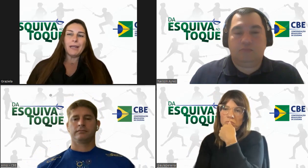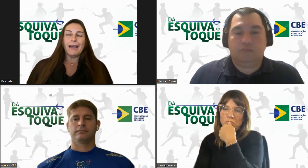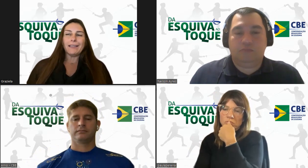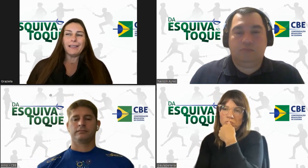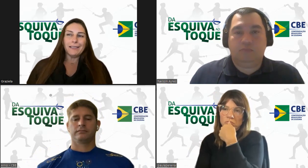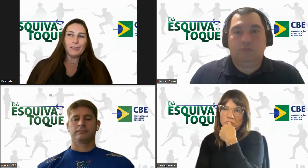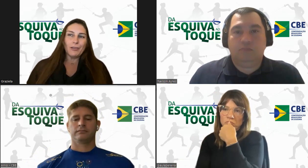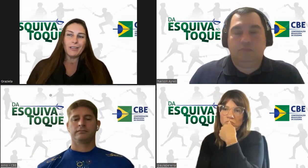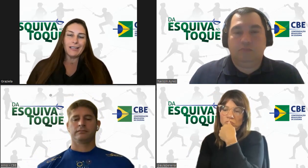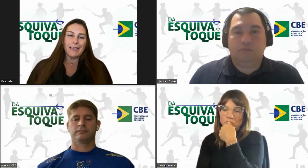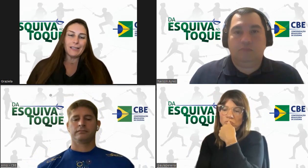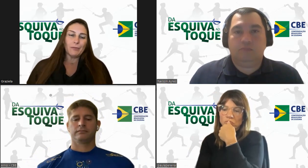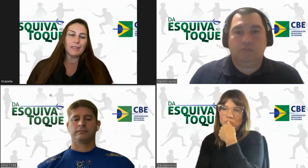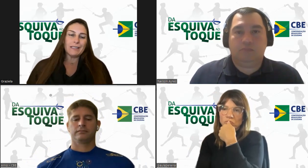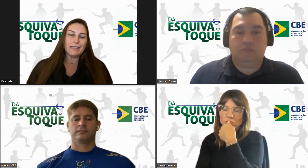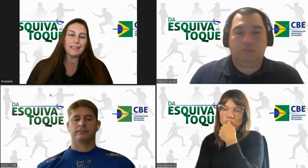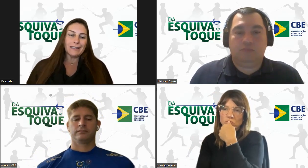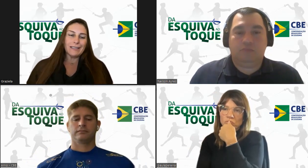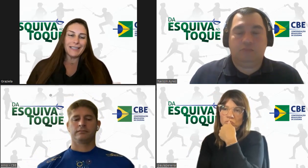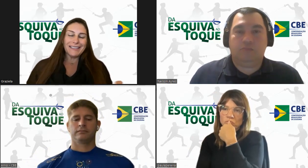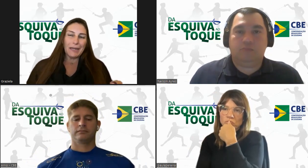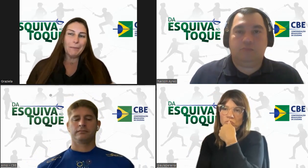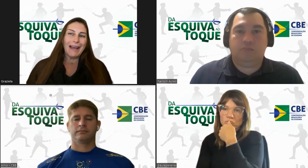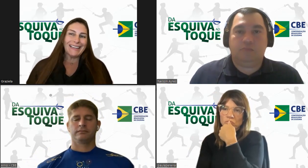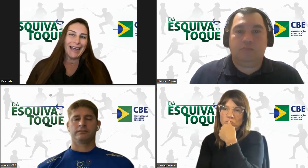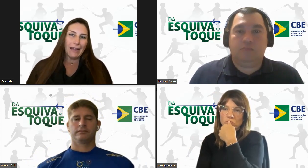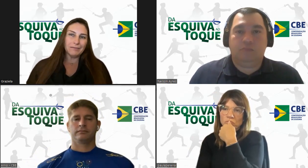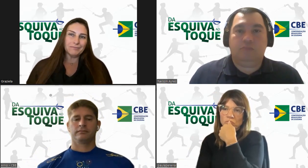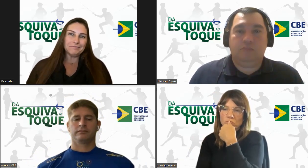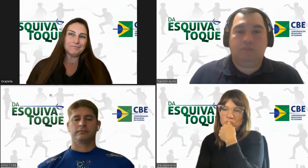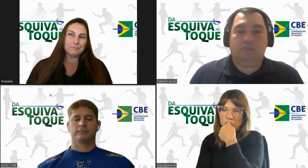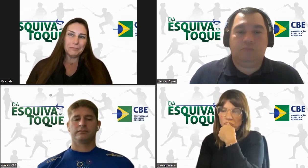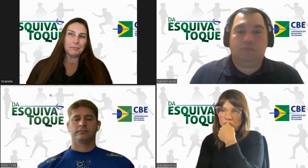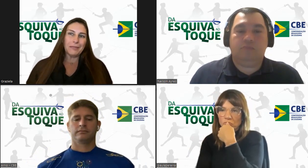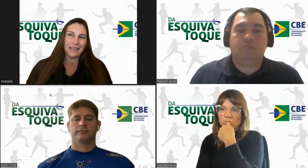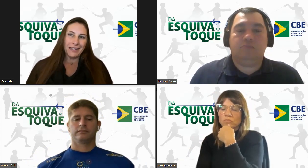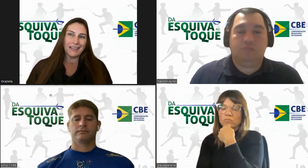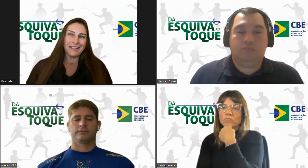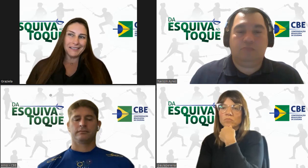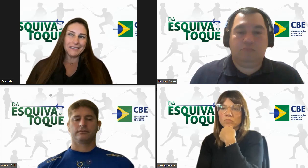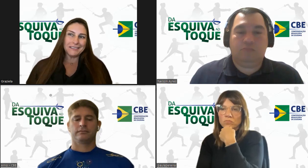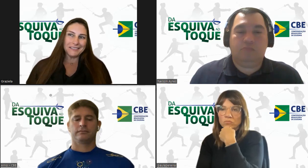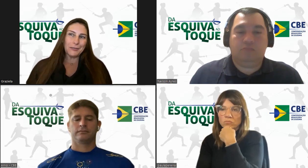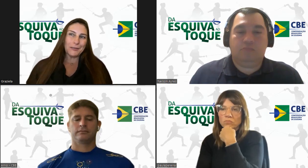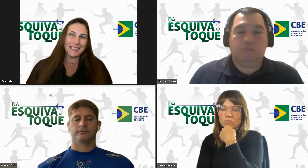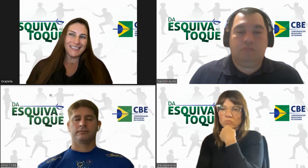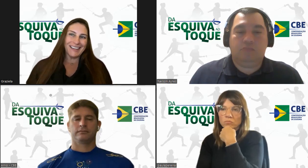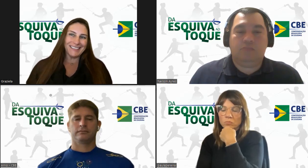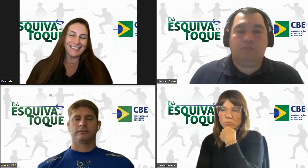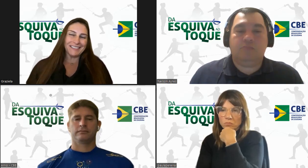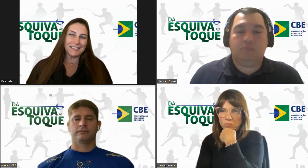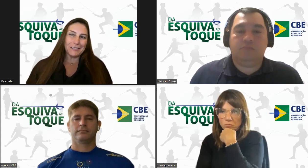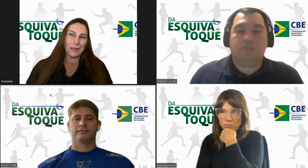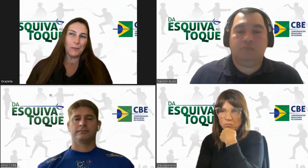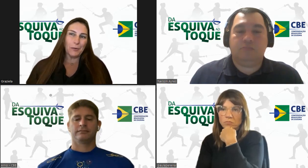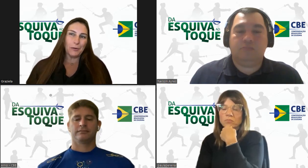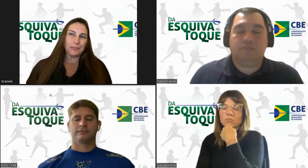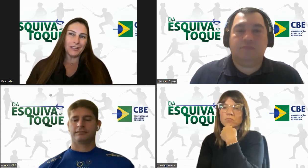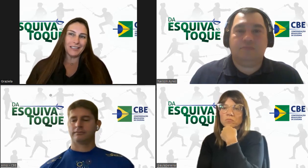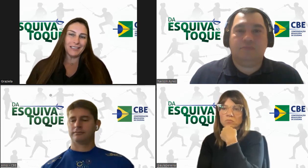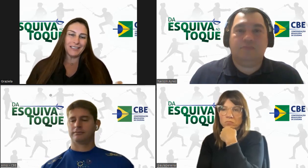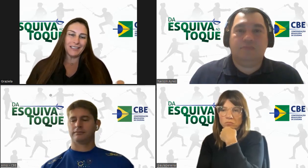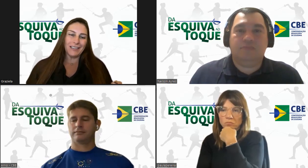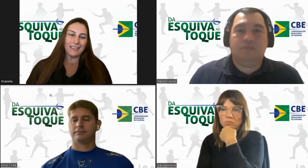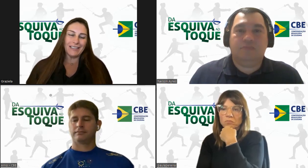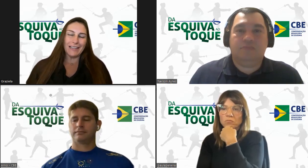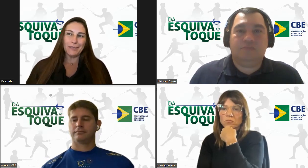lembrar que ainda nosso atleta muitas vezes ele ainda tem que trabalhar para se sustentar né acho que tem